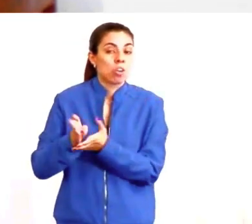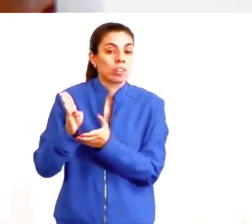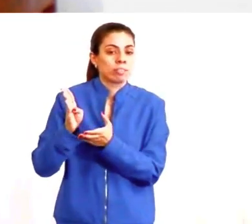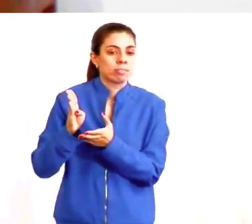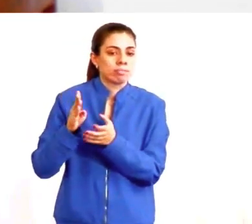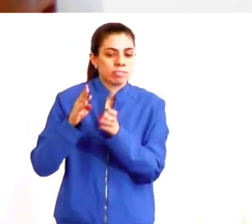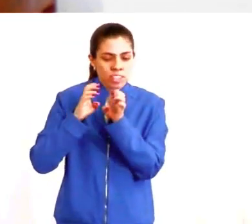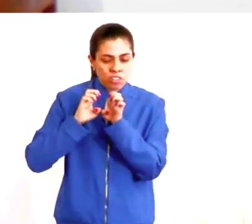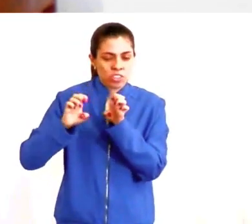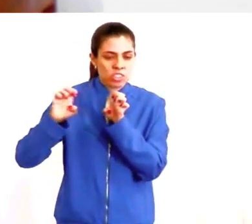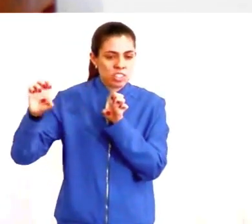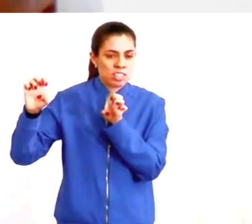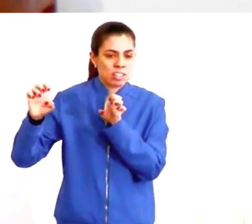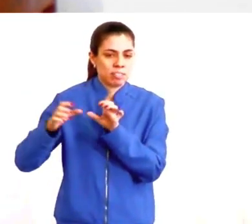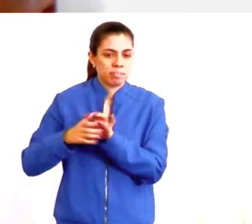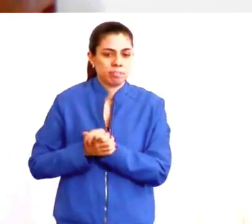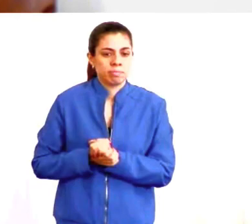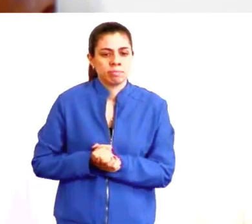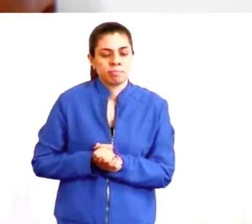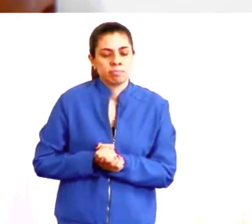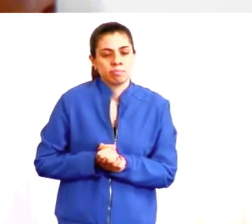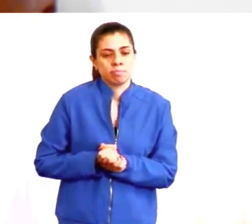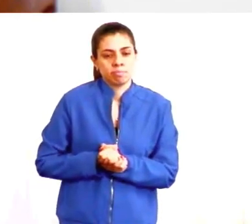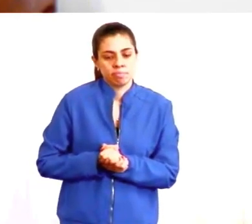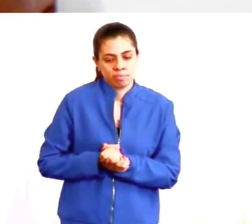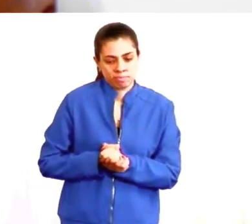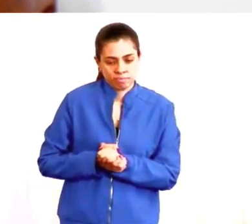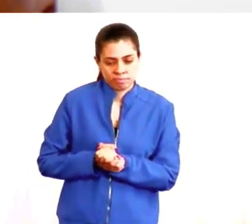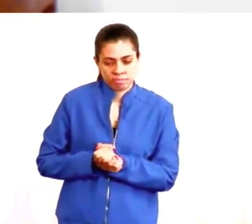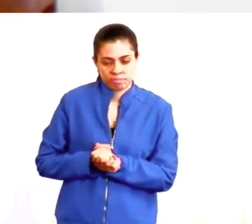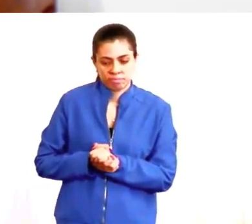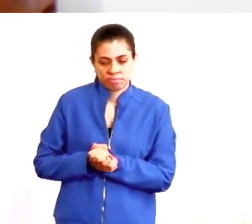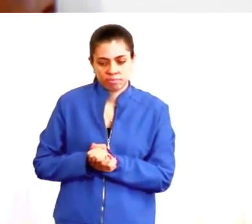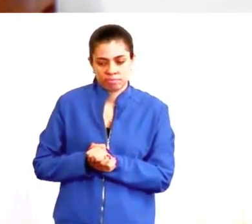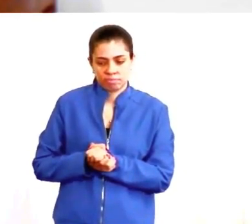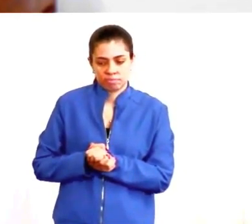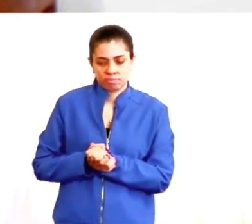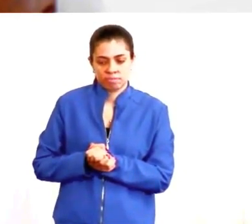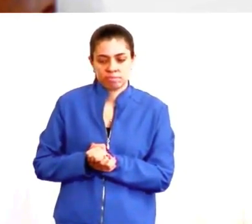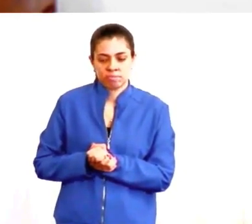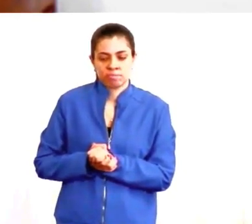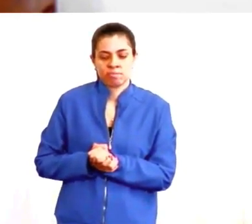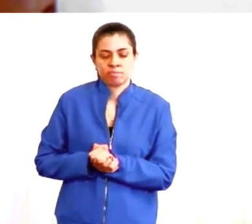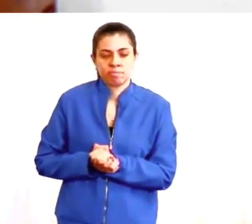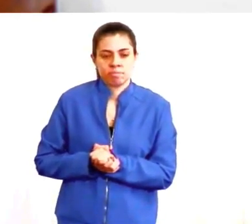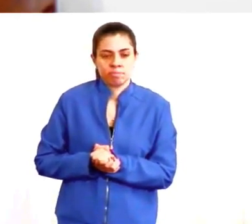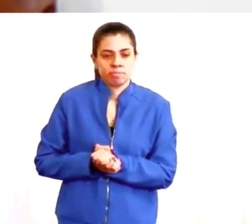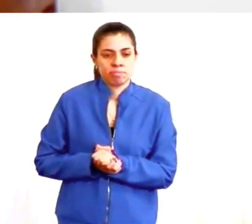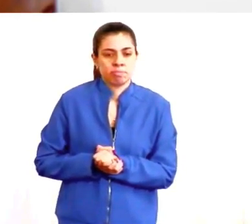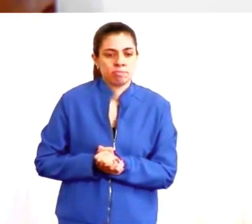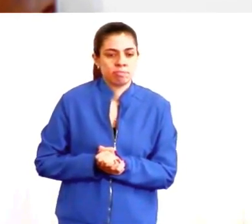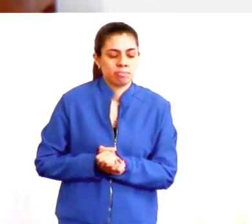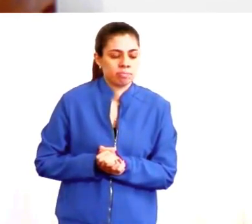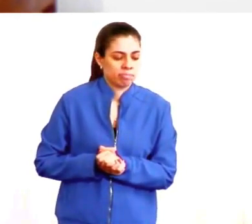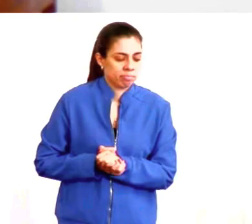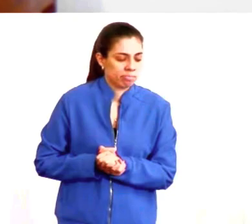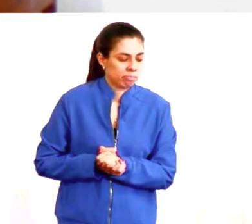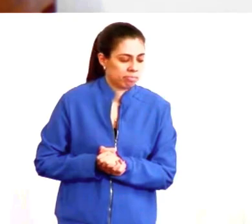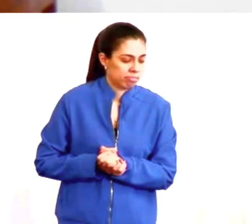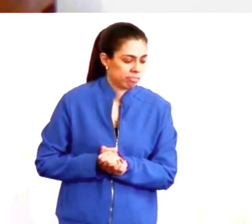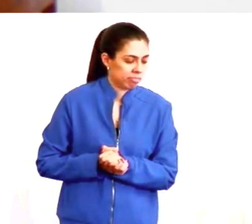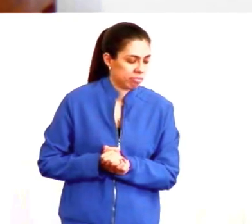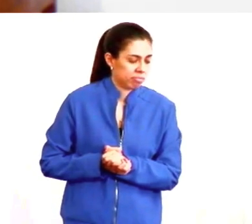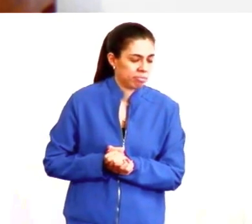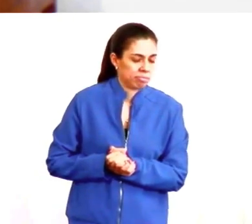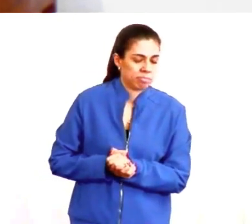Bom, oposições assim aconteceram para David Livingstone, aconteceram para Ashbel Green Simonton quando veio para o Brasil, aconteceu